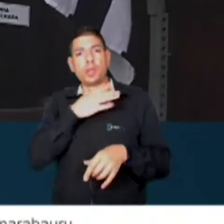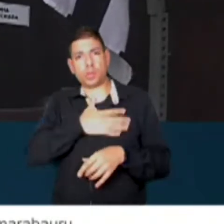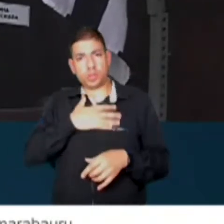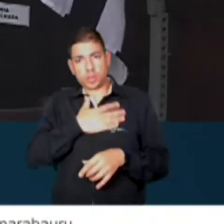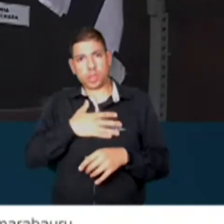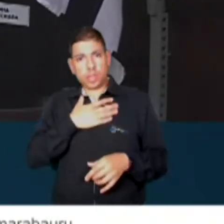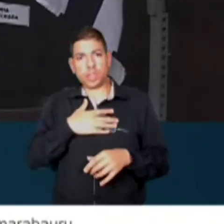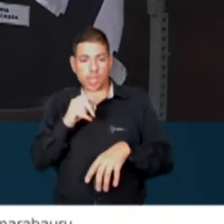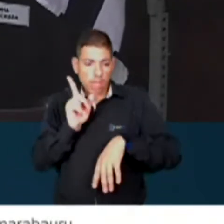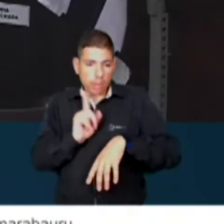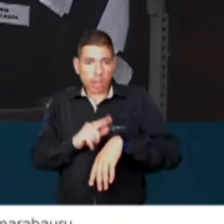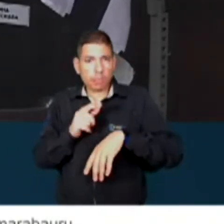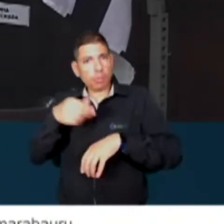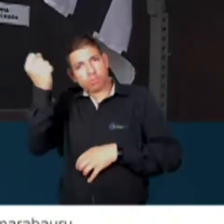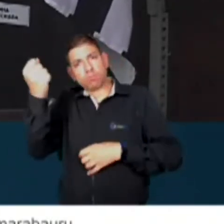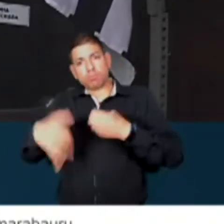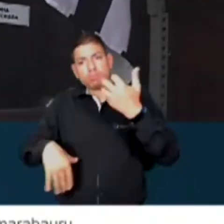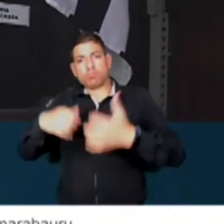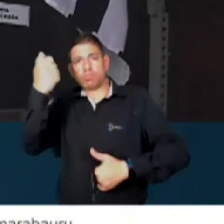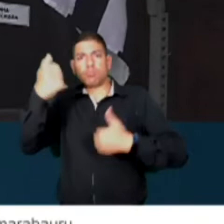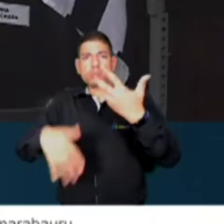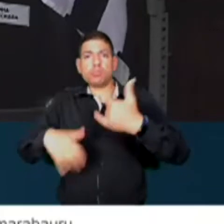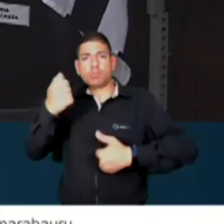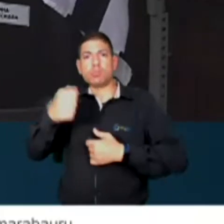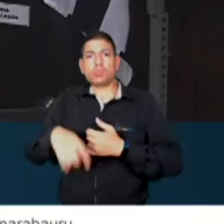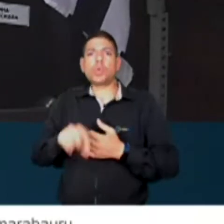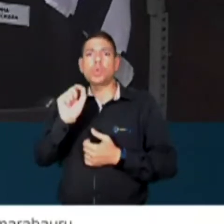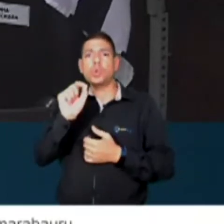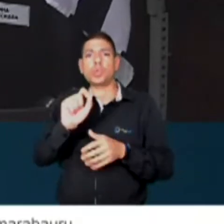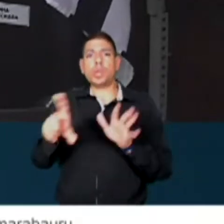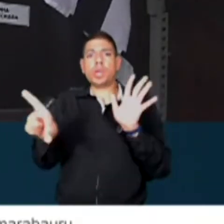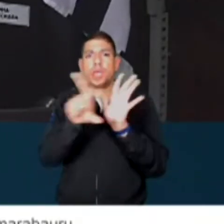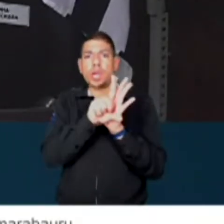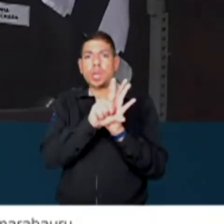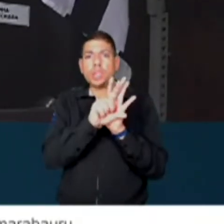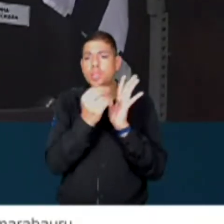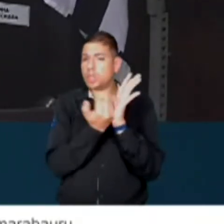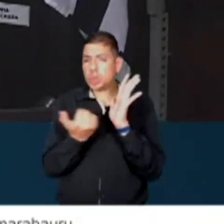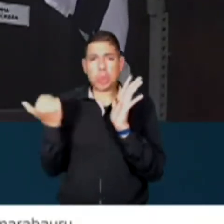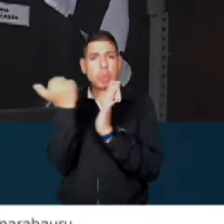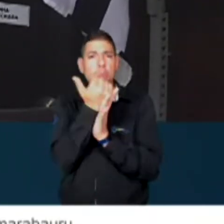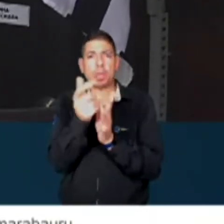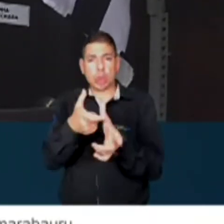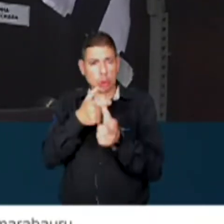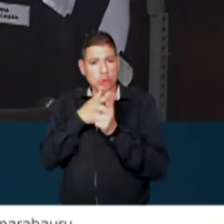falar sobre a lista dos maiores devedores do município de Bauru.